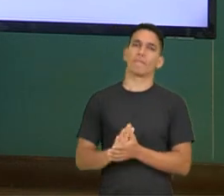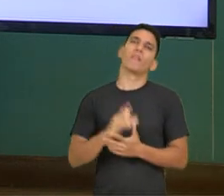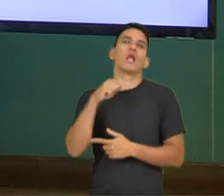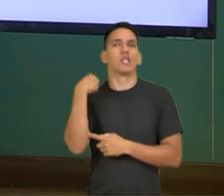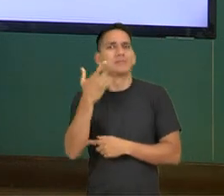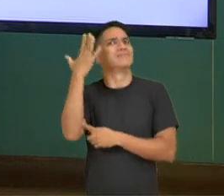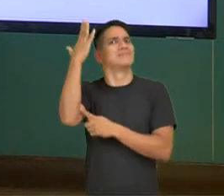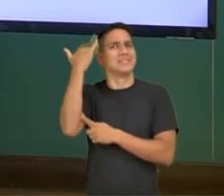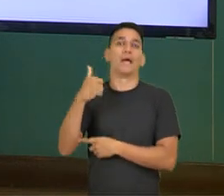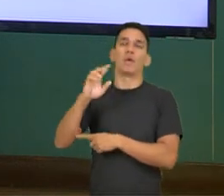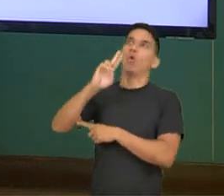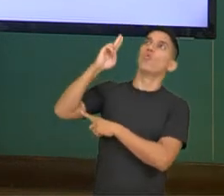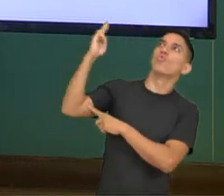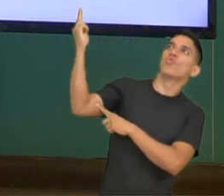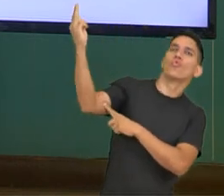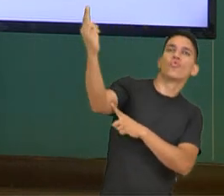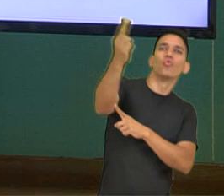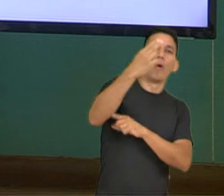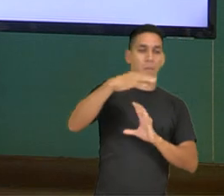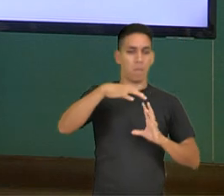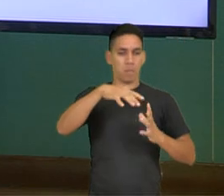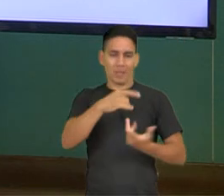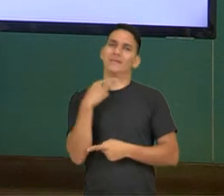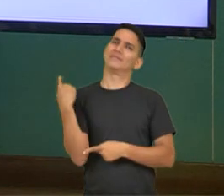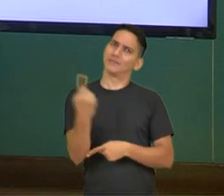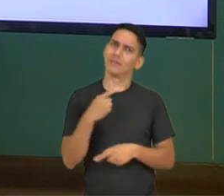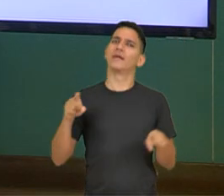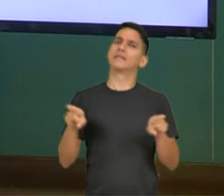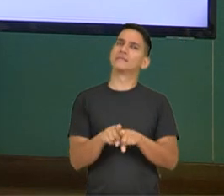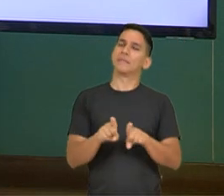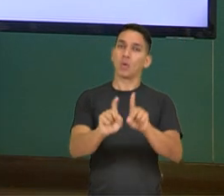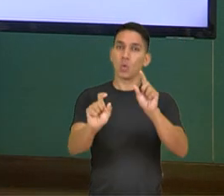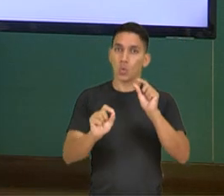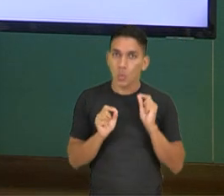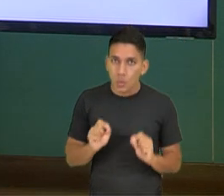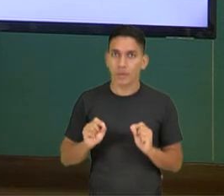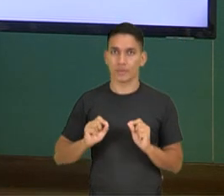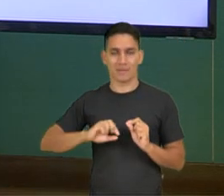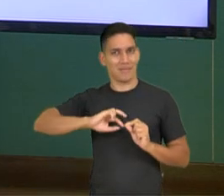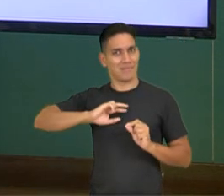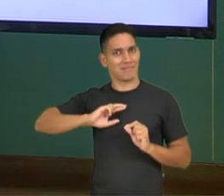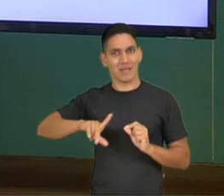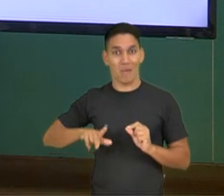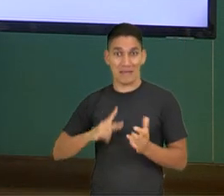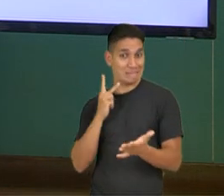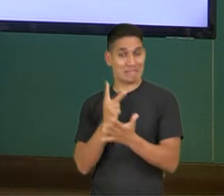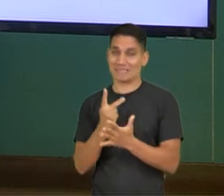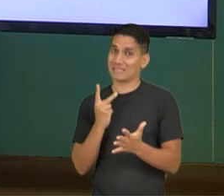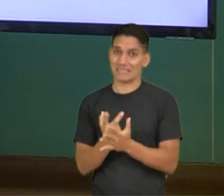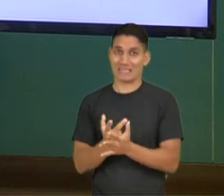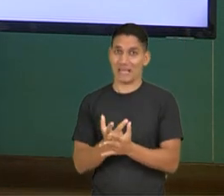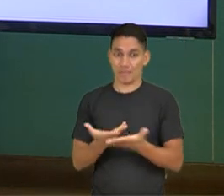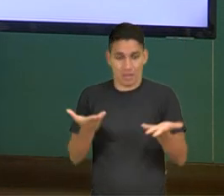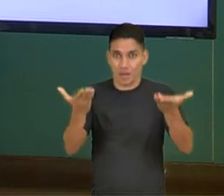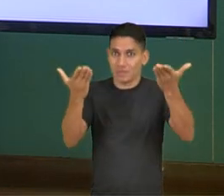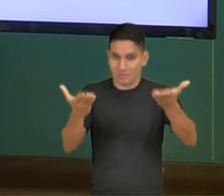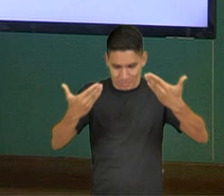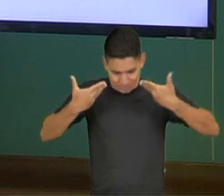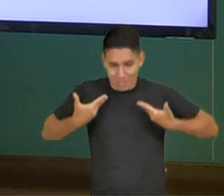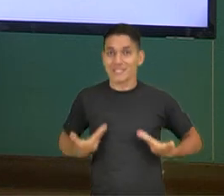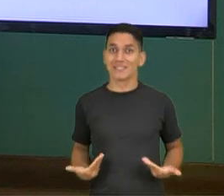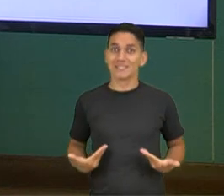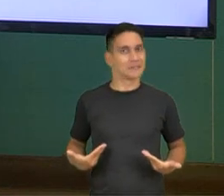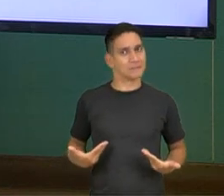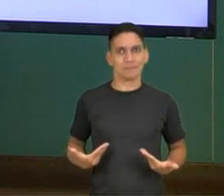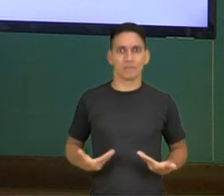o planeta, inclusive nós, não fomos sempre da maneira que somos e